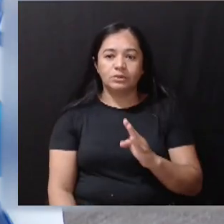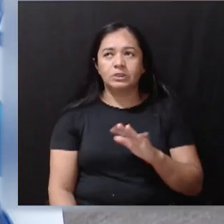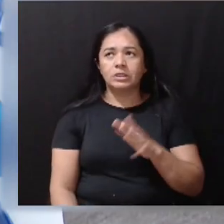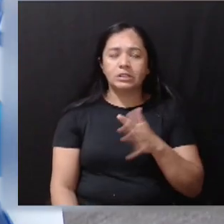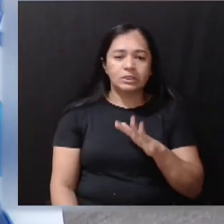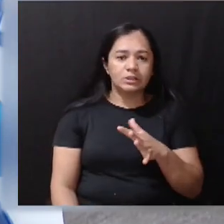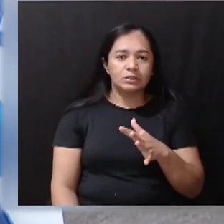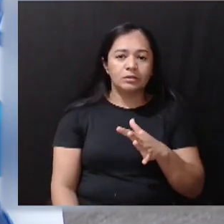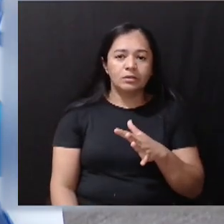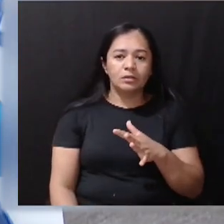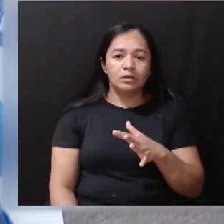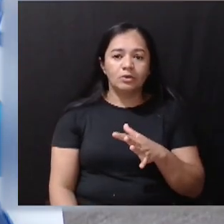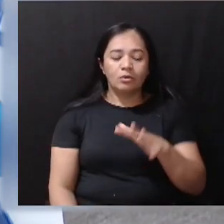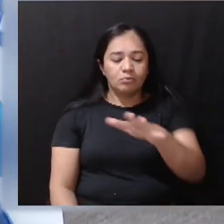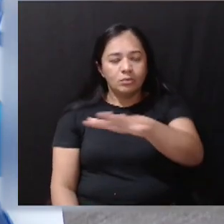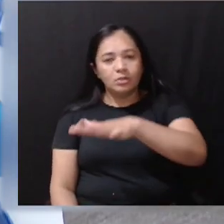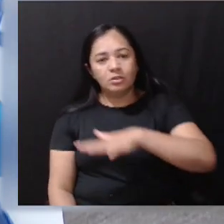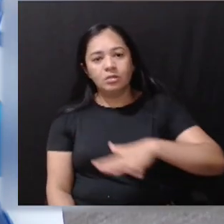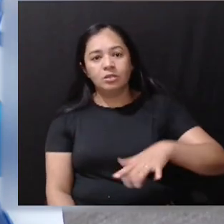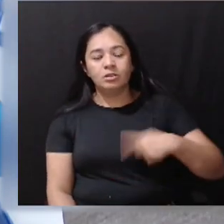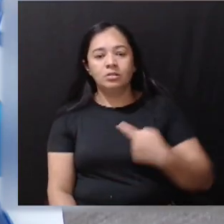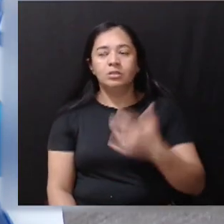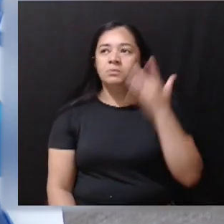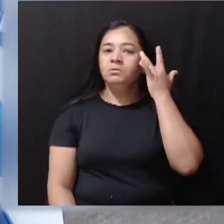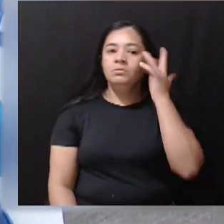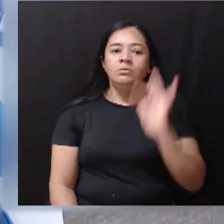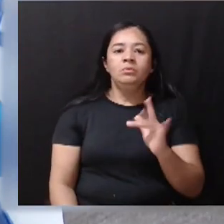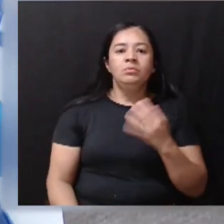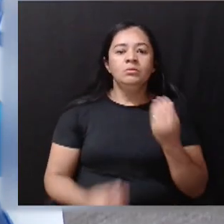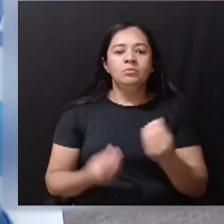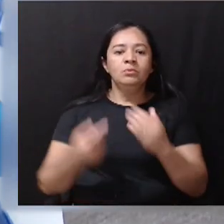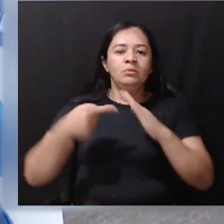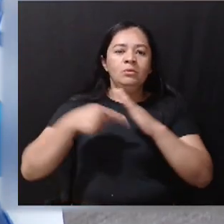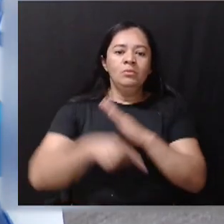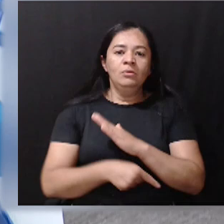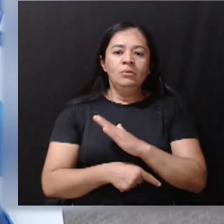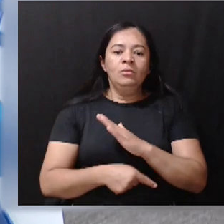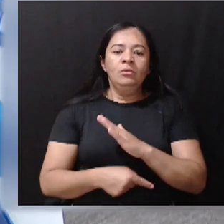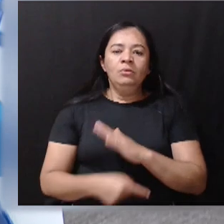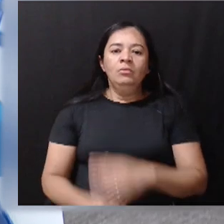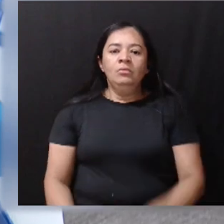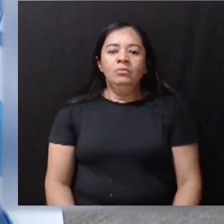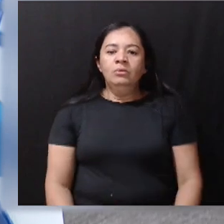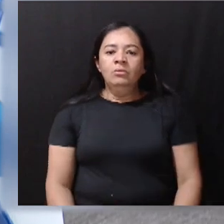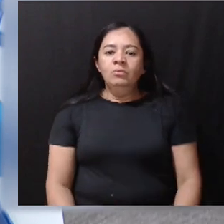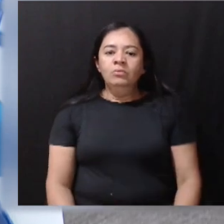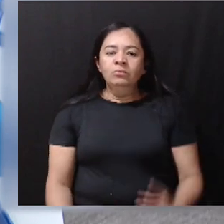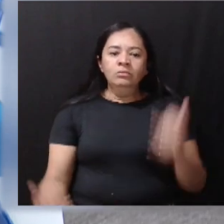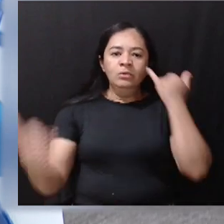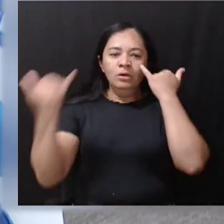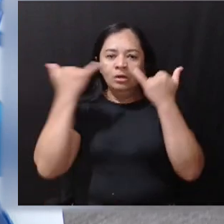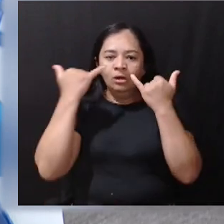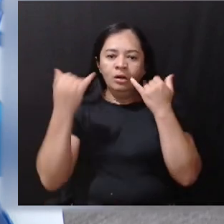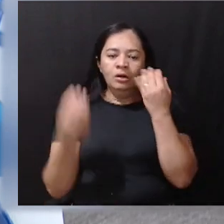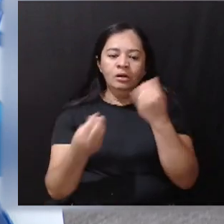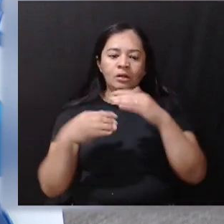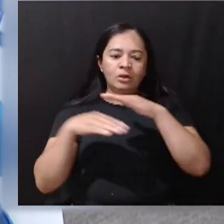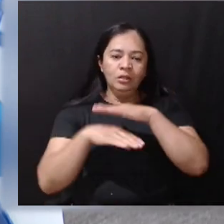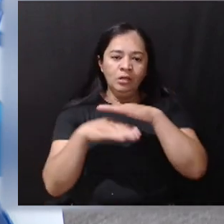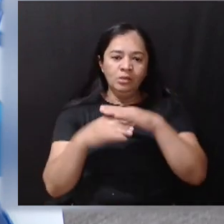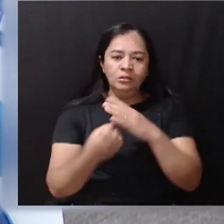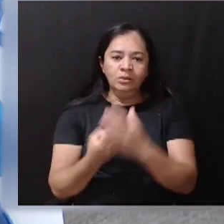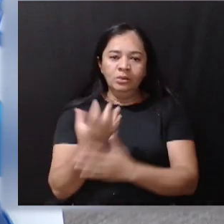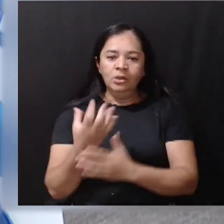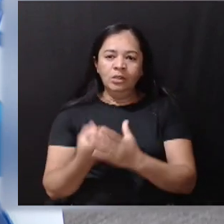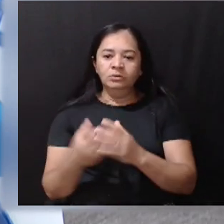um cenário em que a gente não sabe com profundidade, né? Nem como os dados são armazenados, criados,